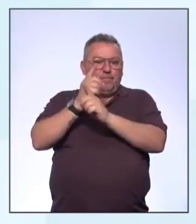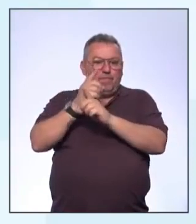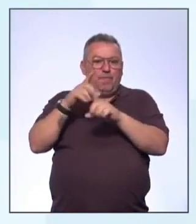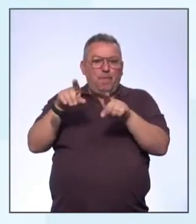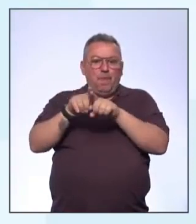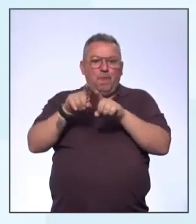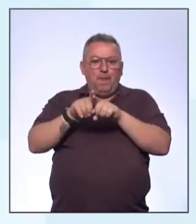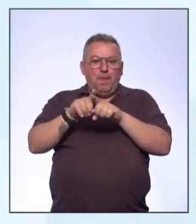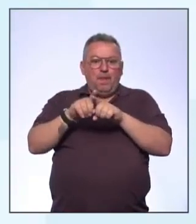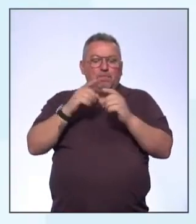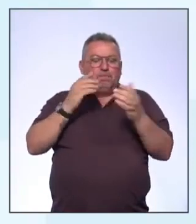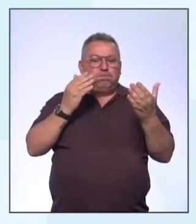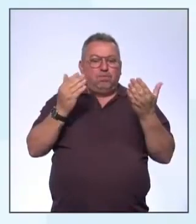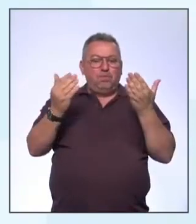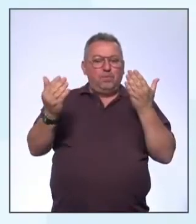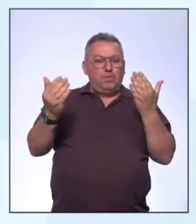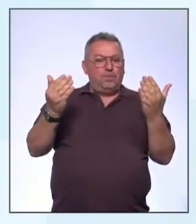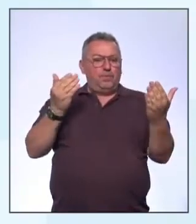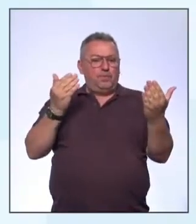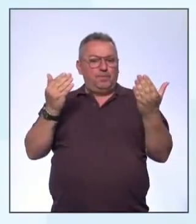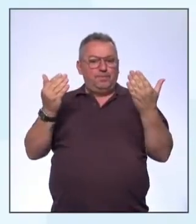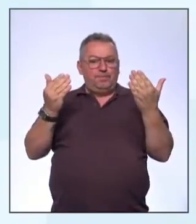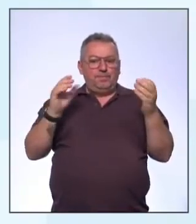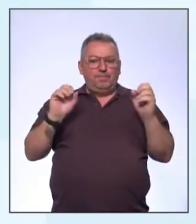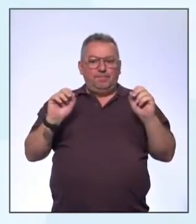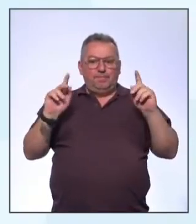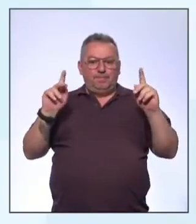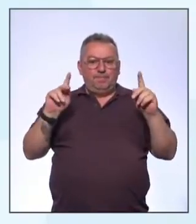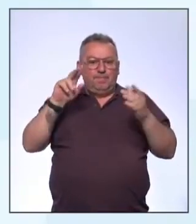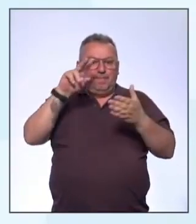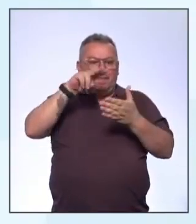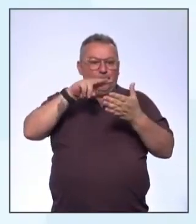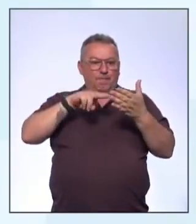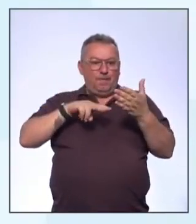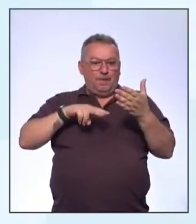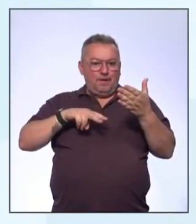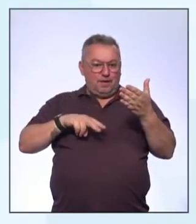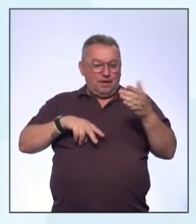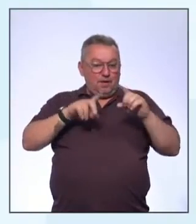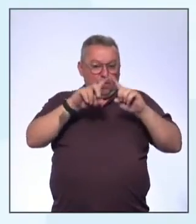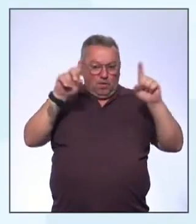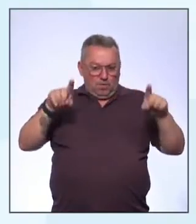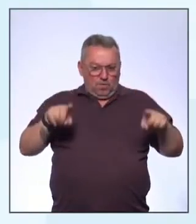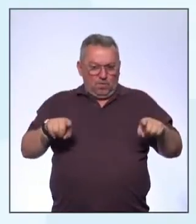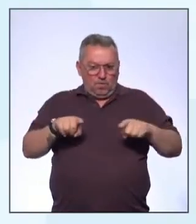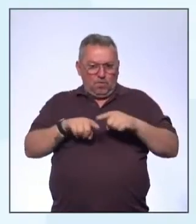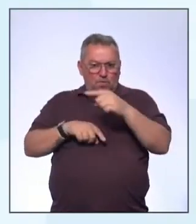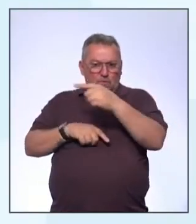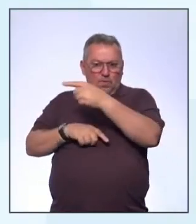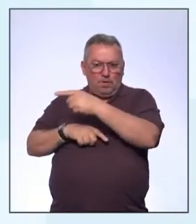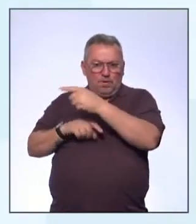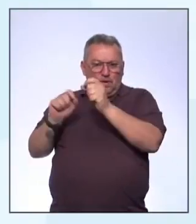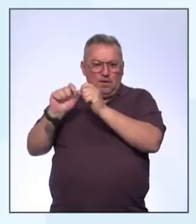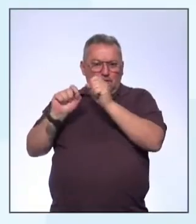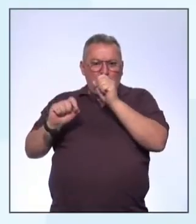a comparação, ok? Leia o quadro abaixo e realize